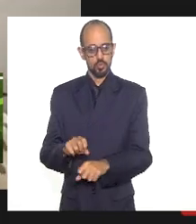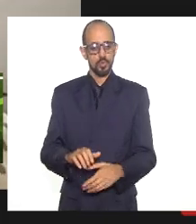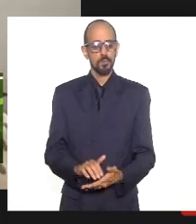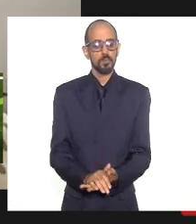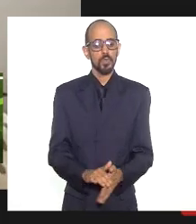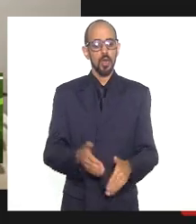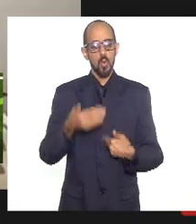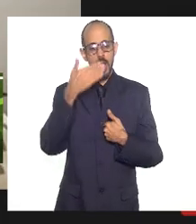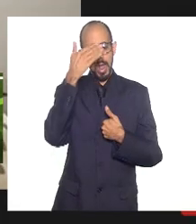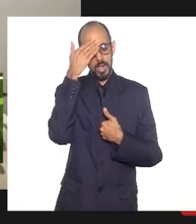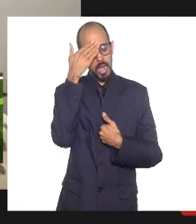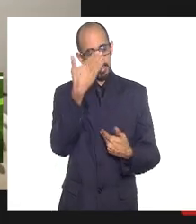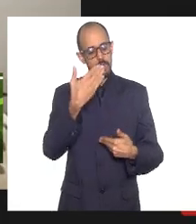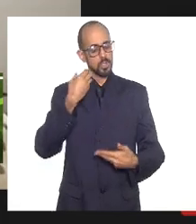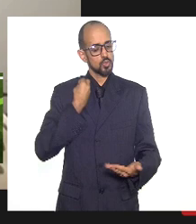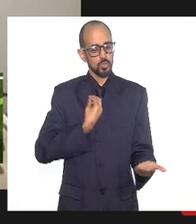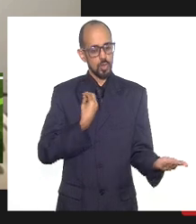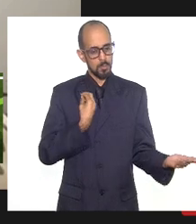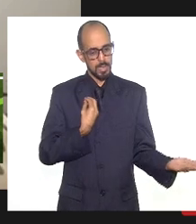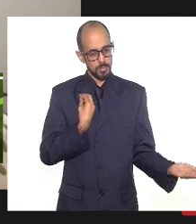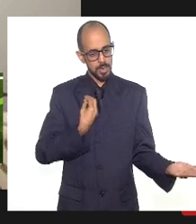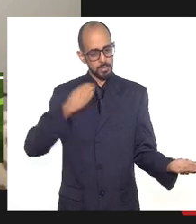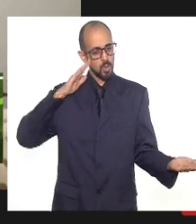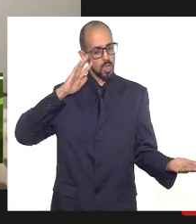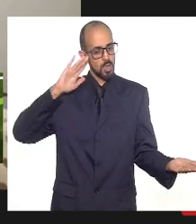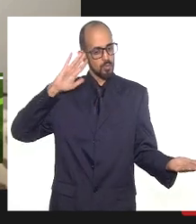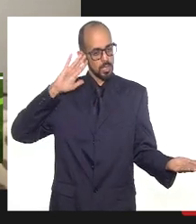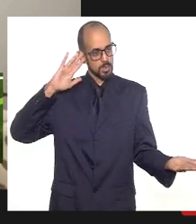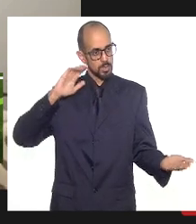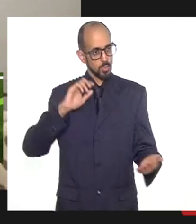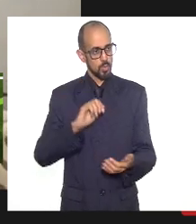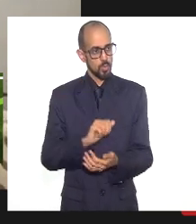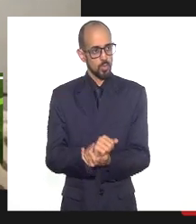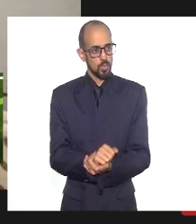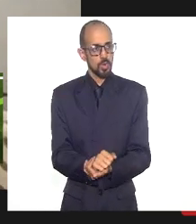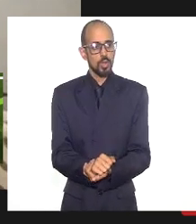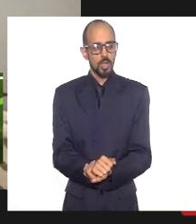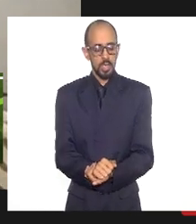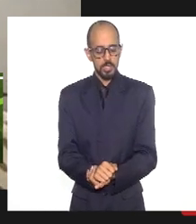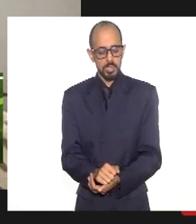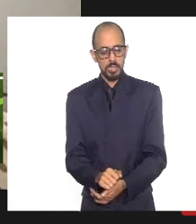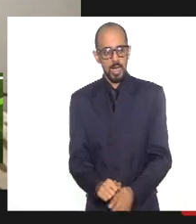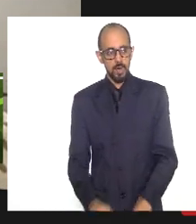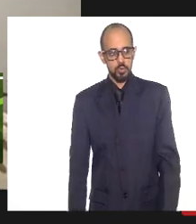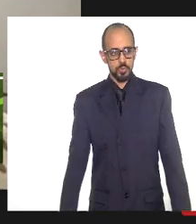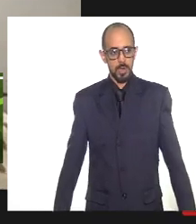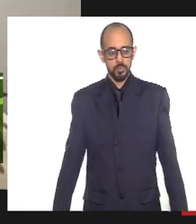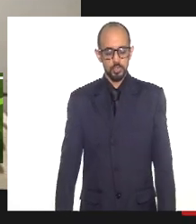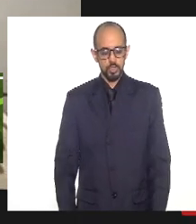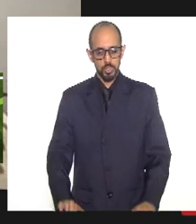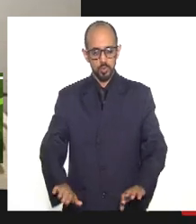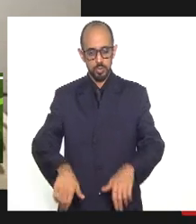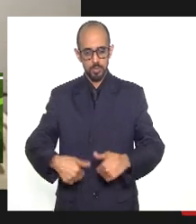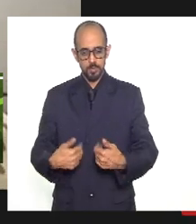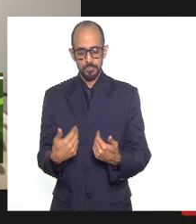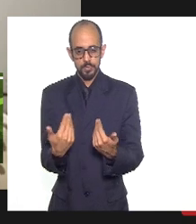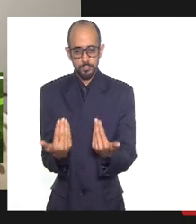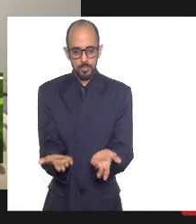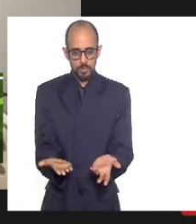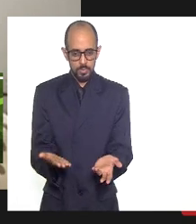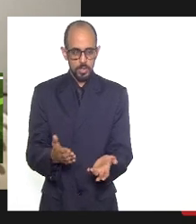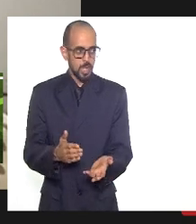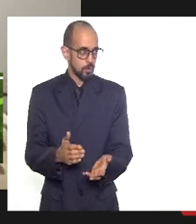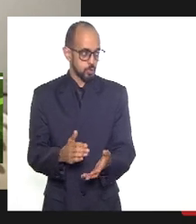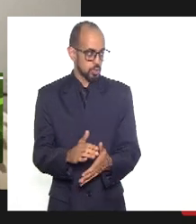a sua participação e reflexão. Sem mais, eu gostaria já de convidar a senhora